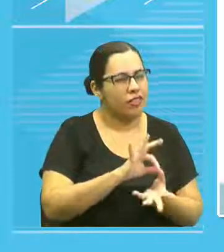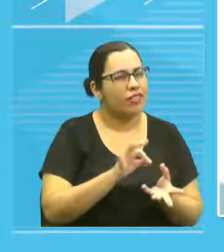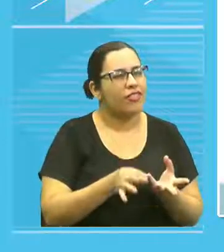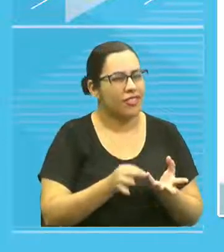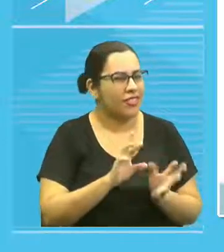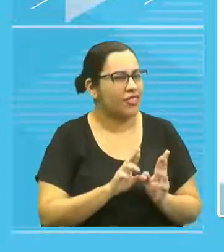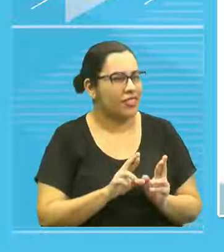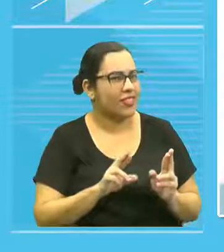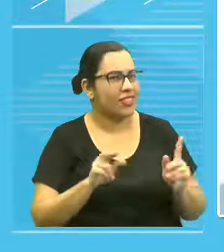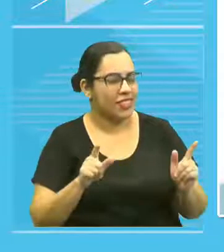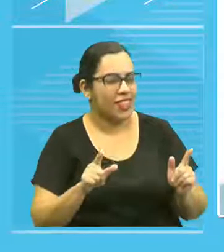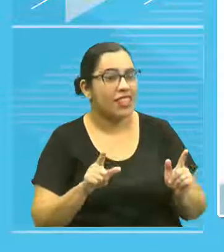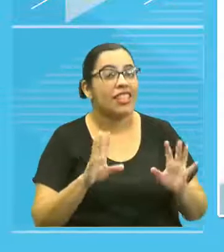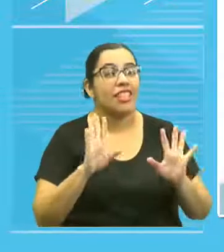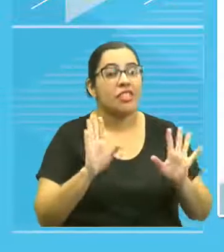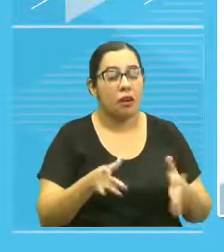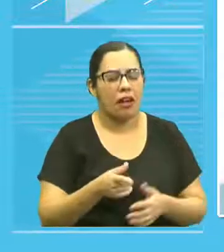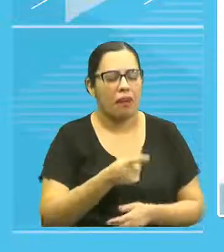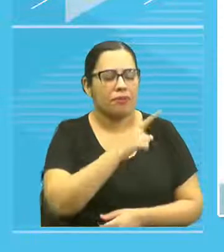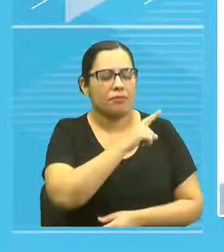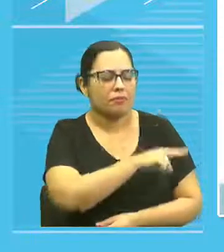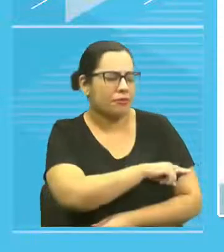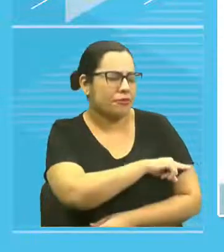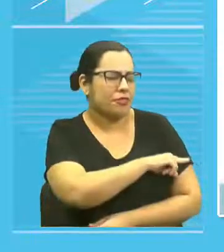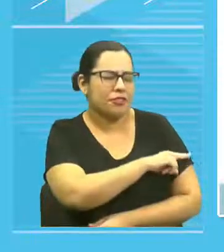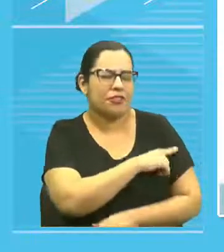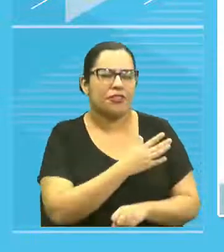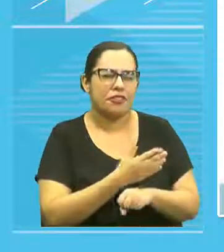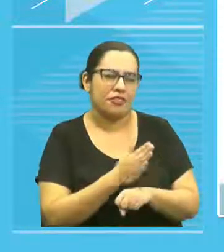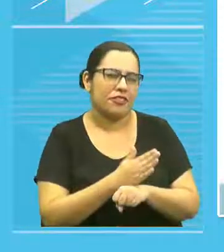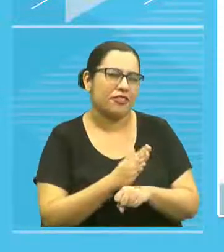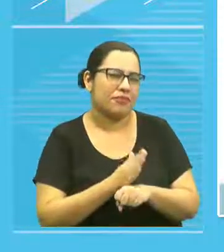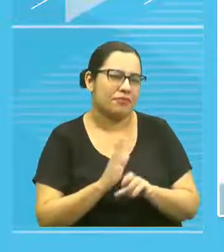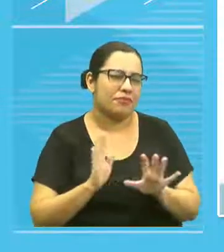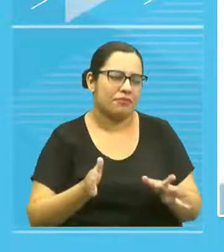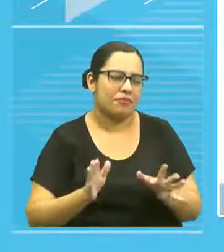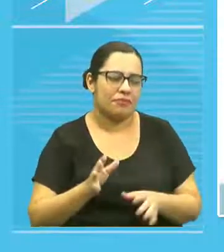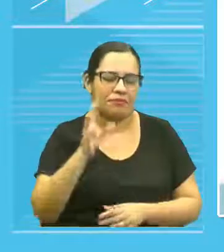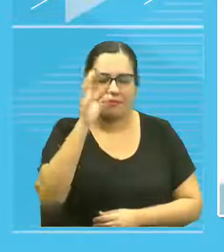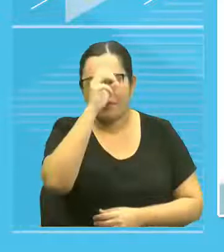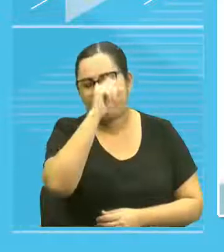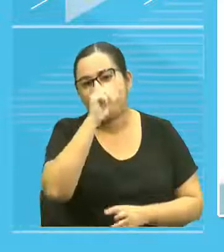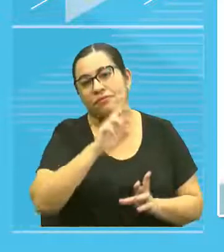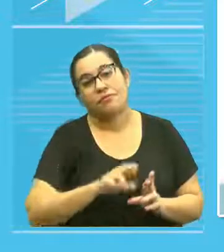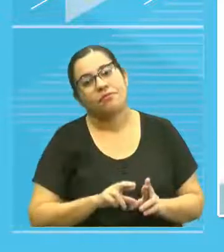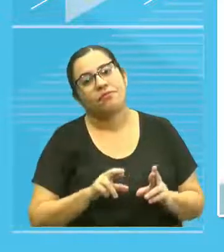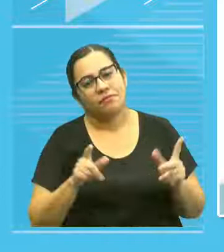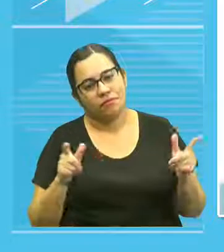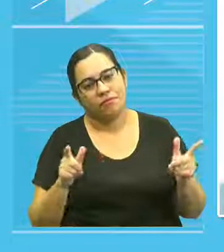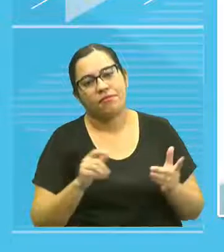eu levei eles lá para o 1º aninho do primário para eles aprenderem a diferença aí